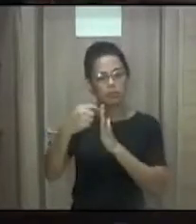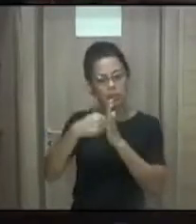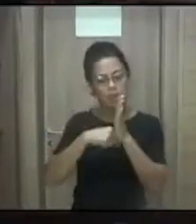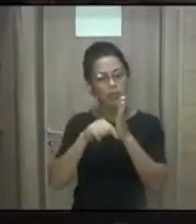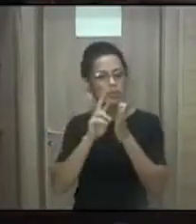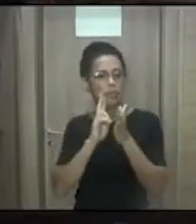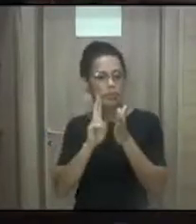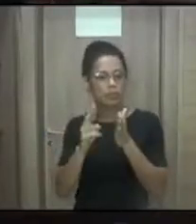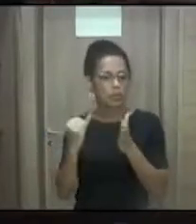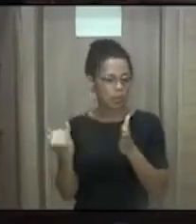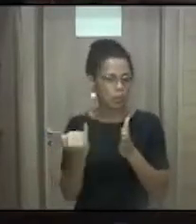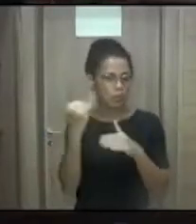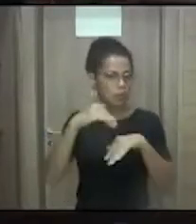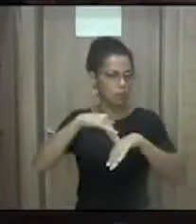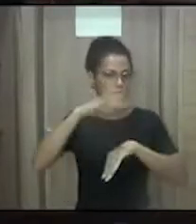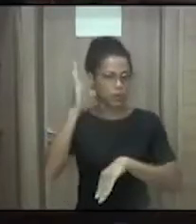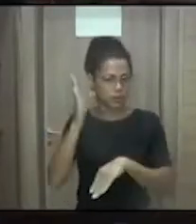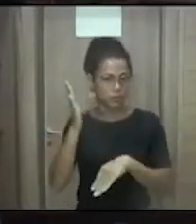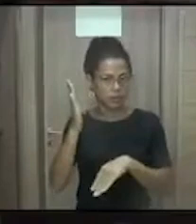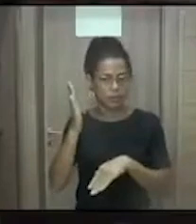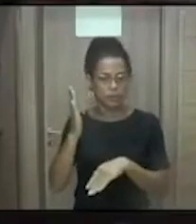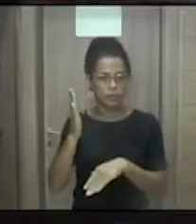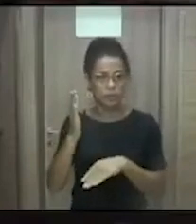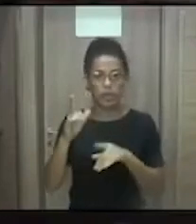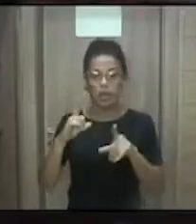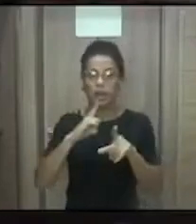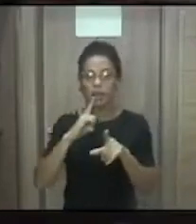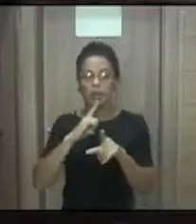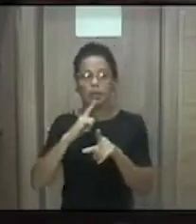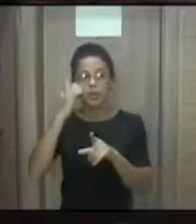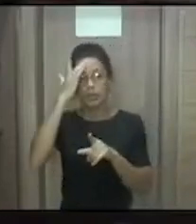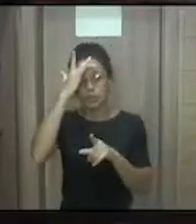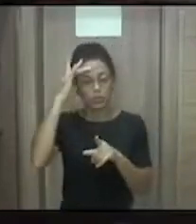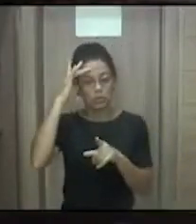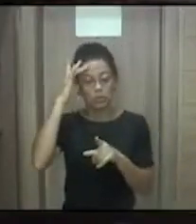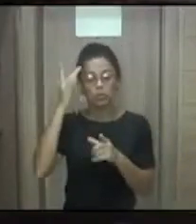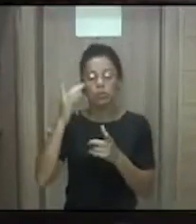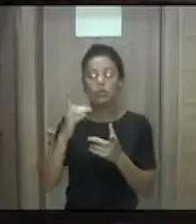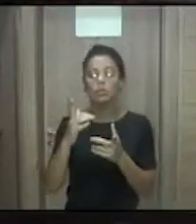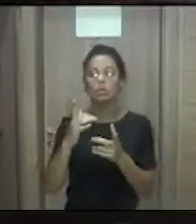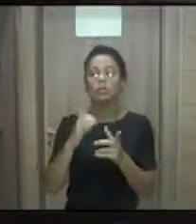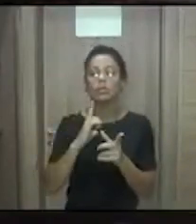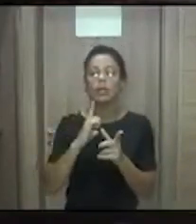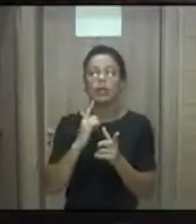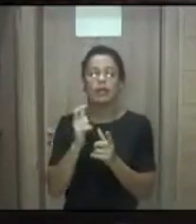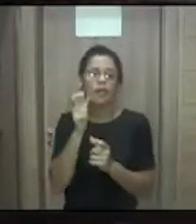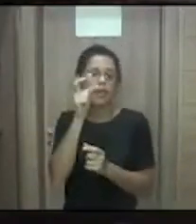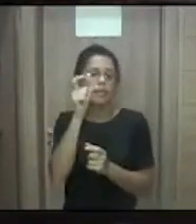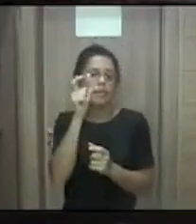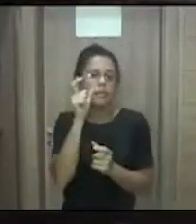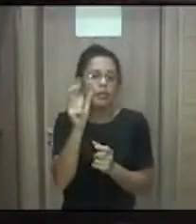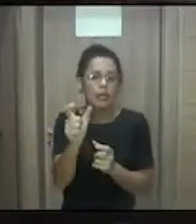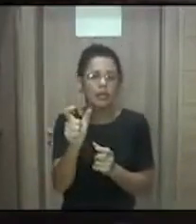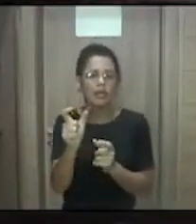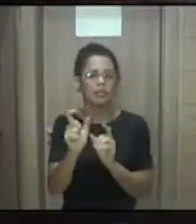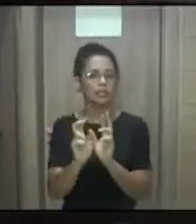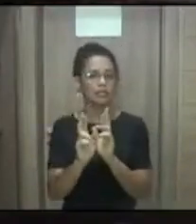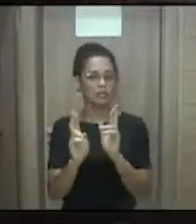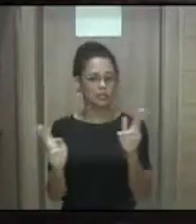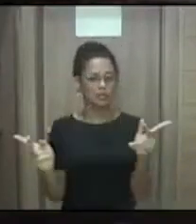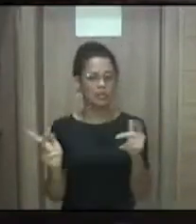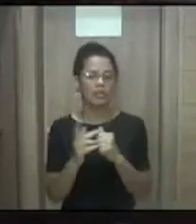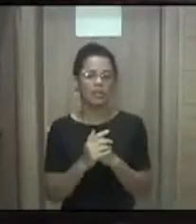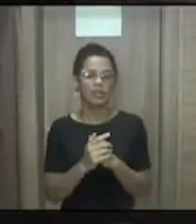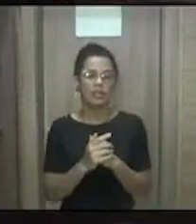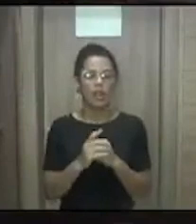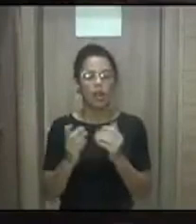mais frutífera. É um grupo grande de pessoas com interesses distintos, desde bolsista de